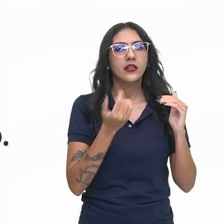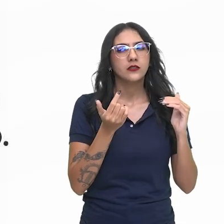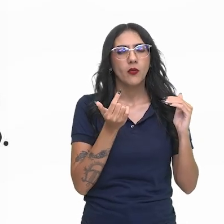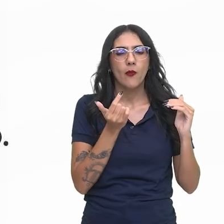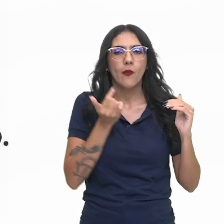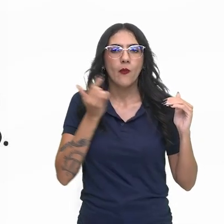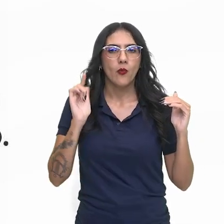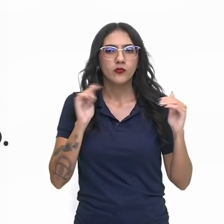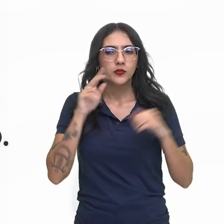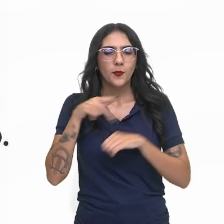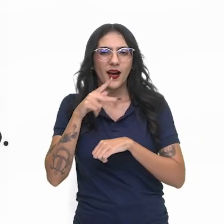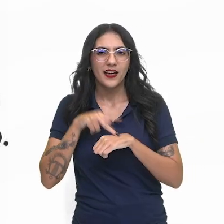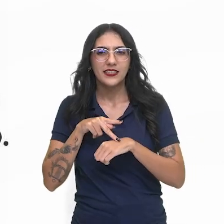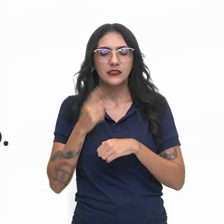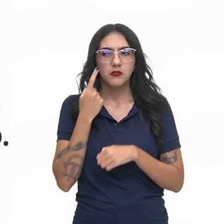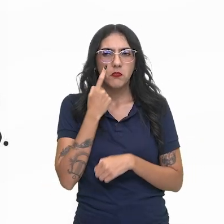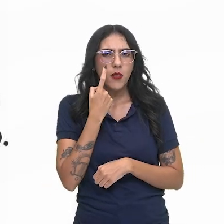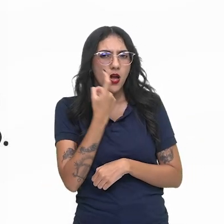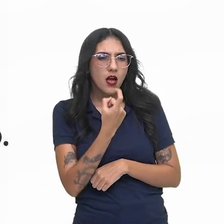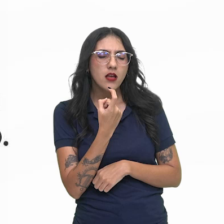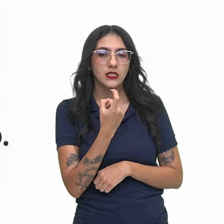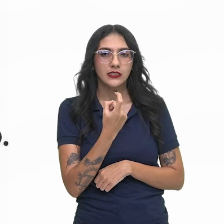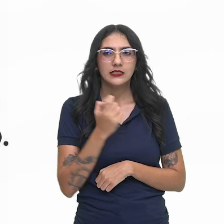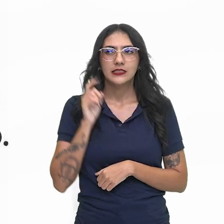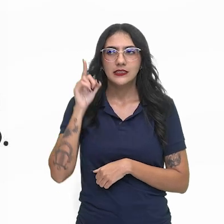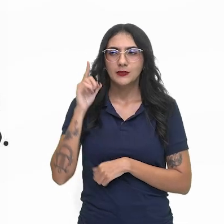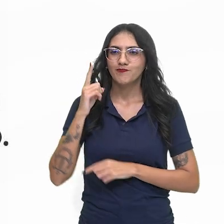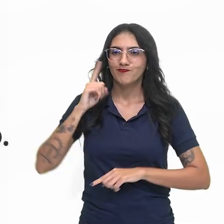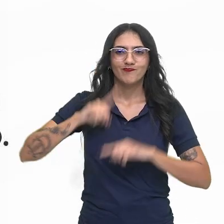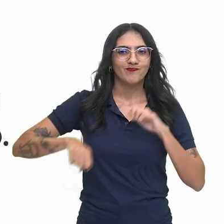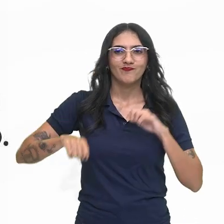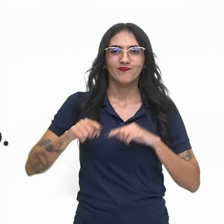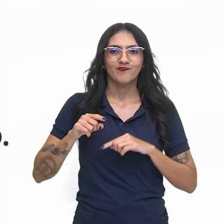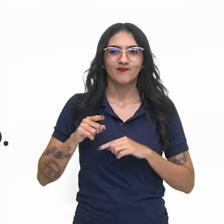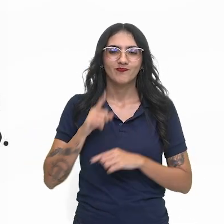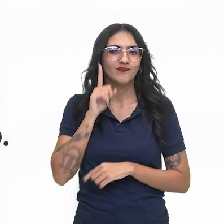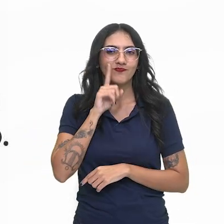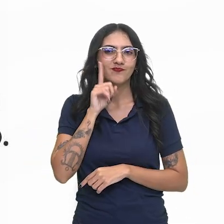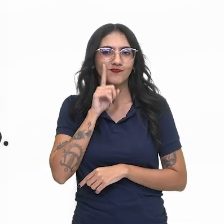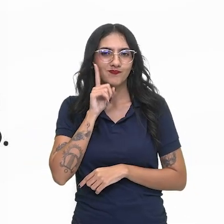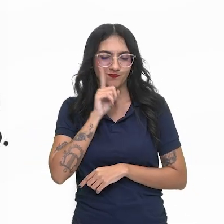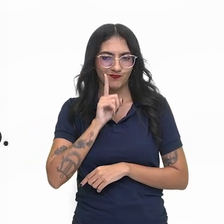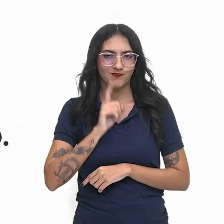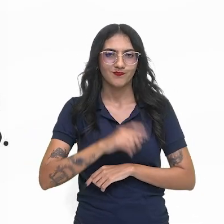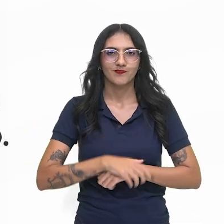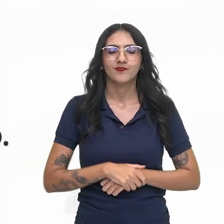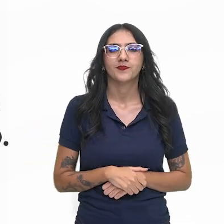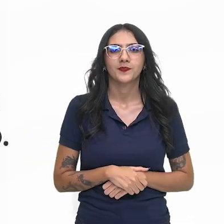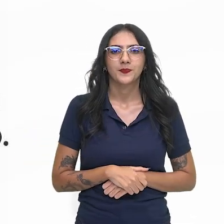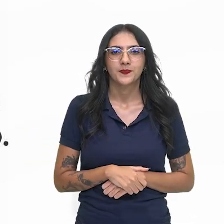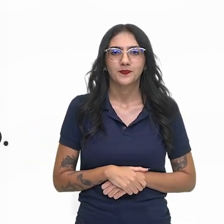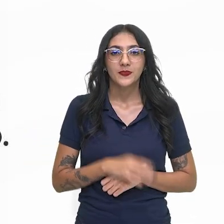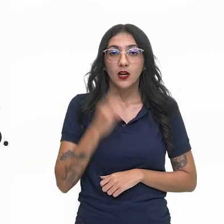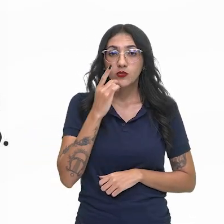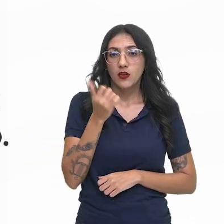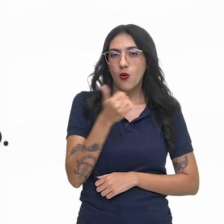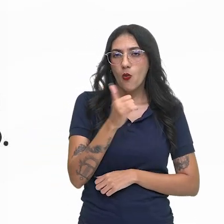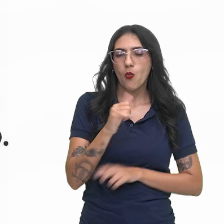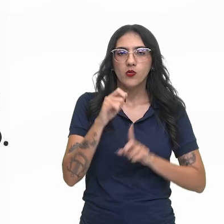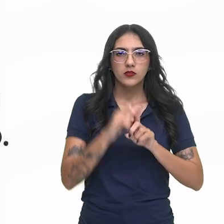Estados Unidos não podiam permitir, né, sendo um exemplo total do capitalismo no mundo. Em 11 de setembro